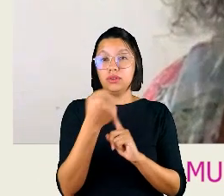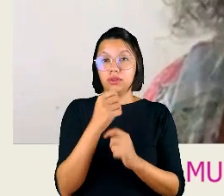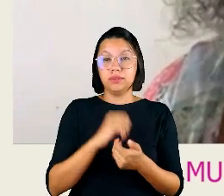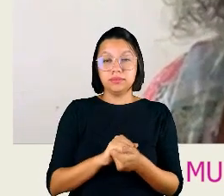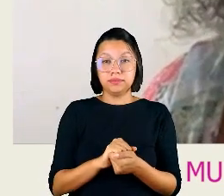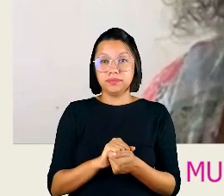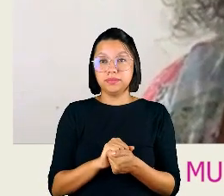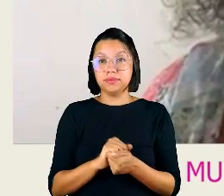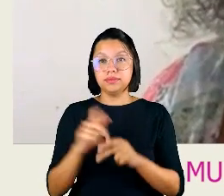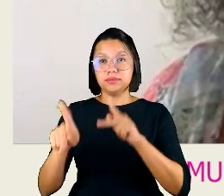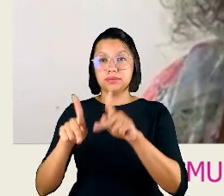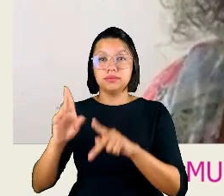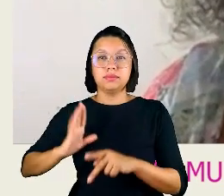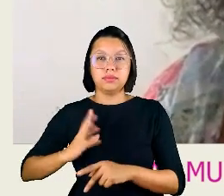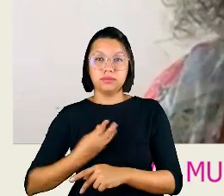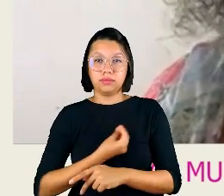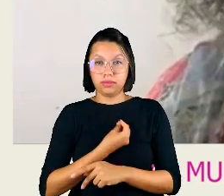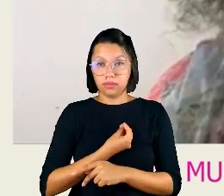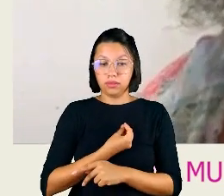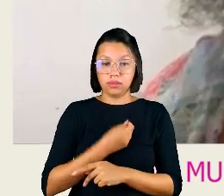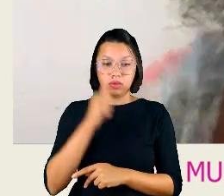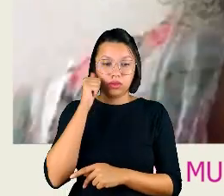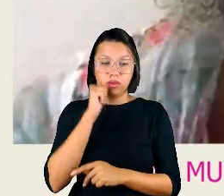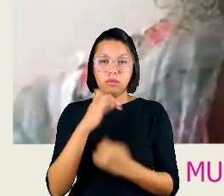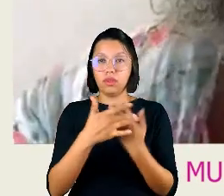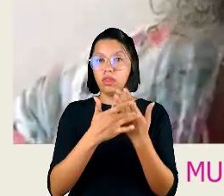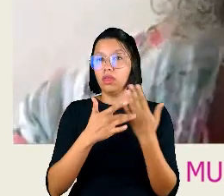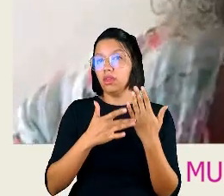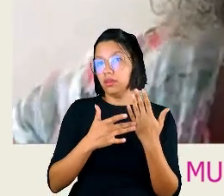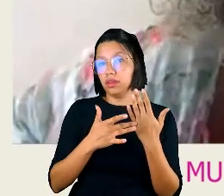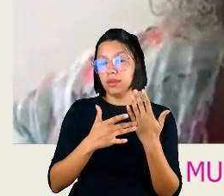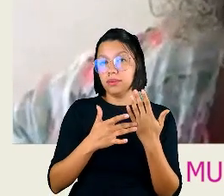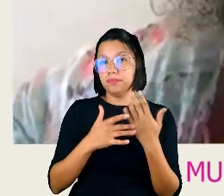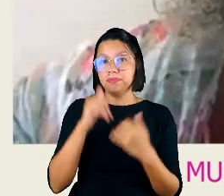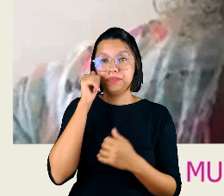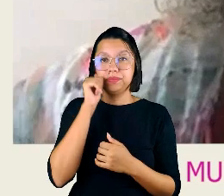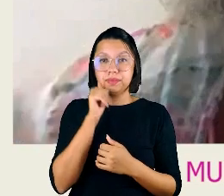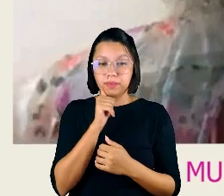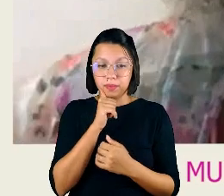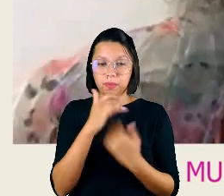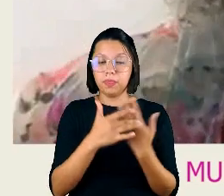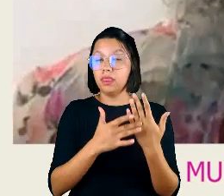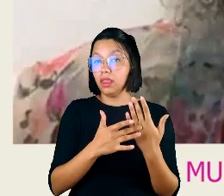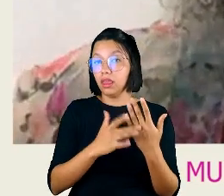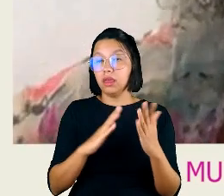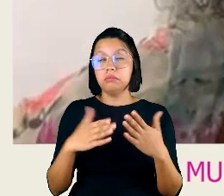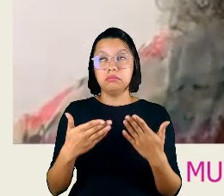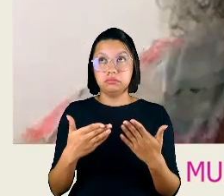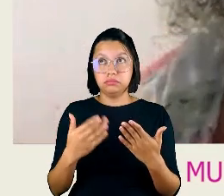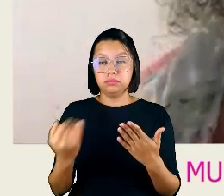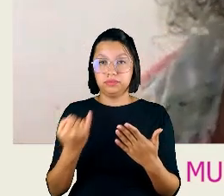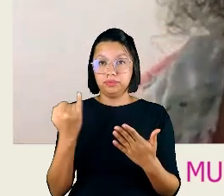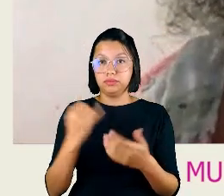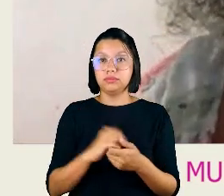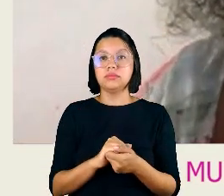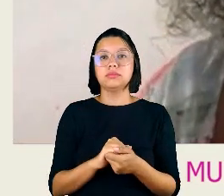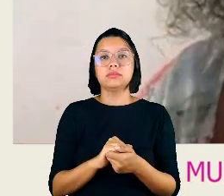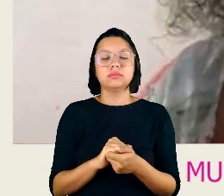trans, as mulheres deficientes, as mulheres com deficiência. Então, a importância da gente manter